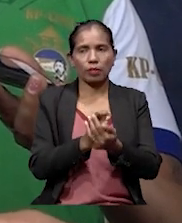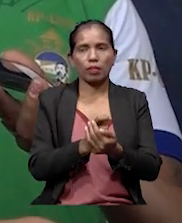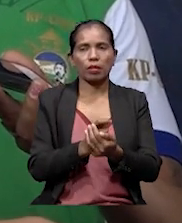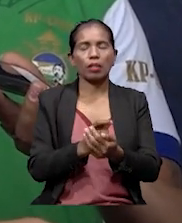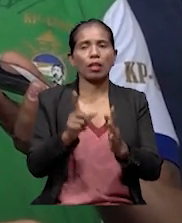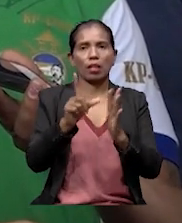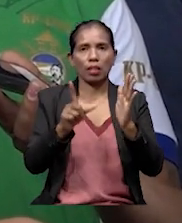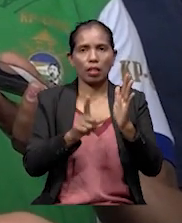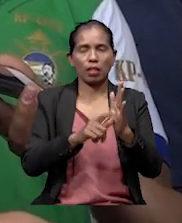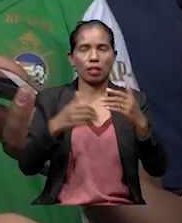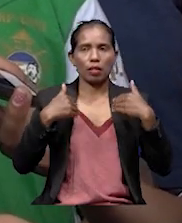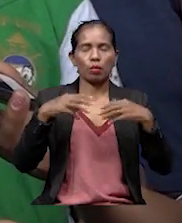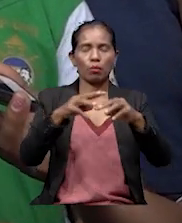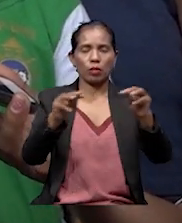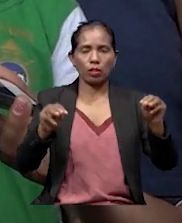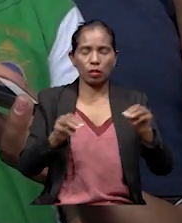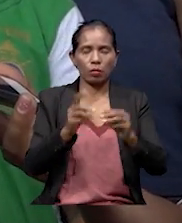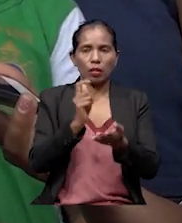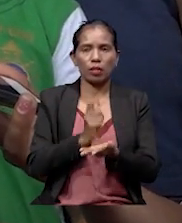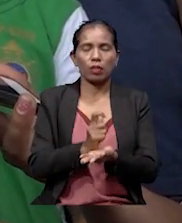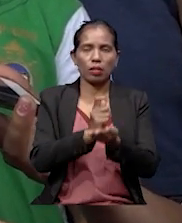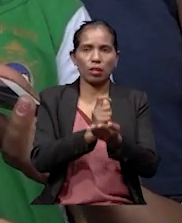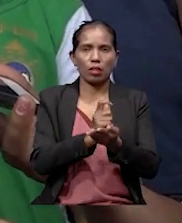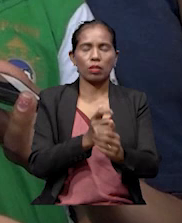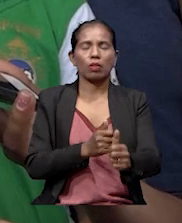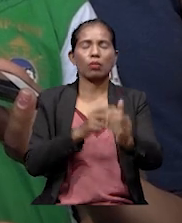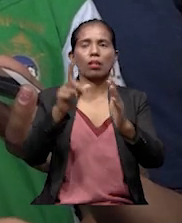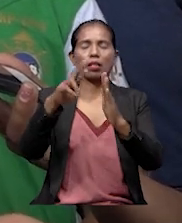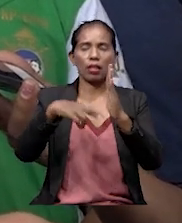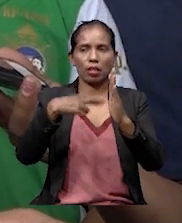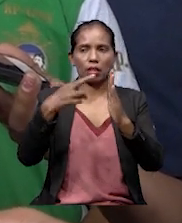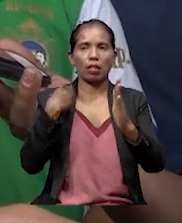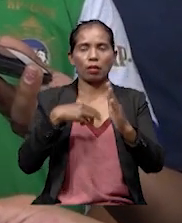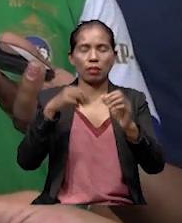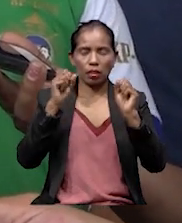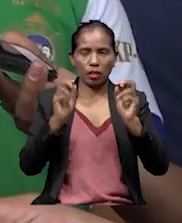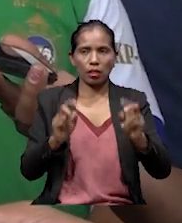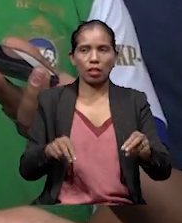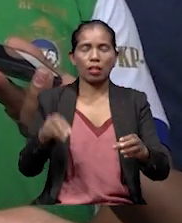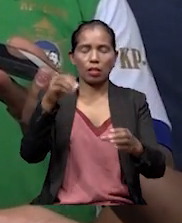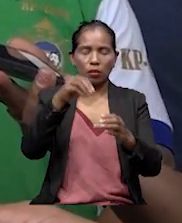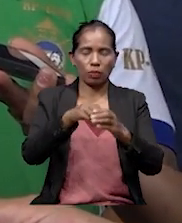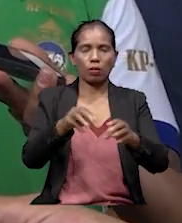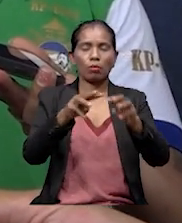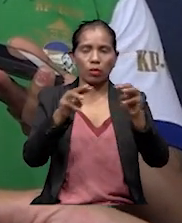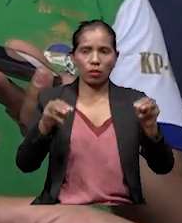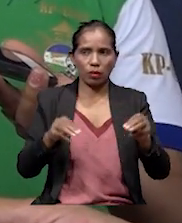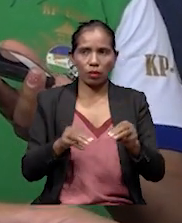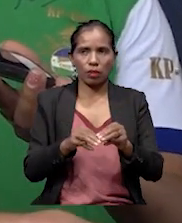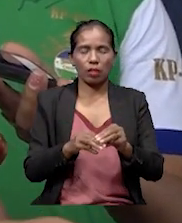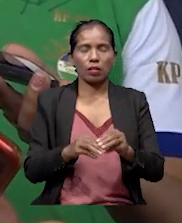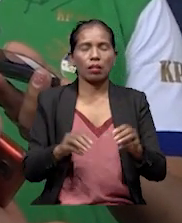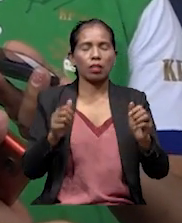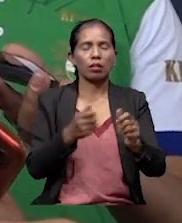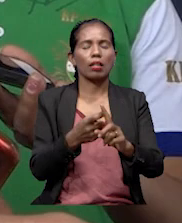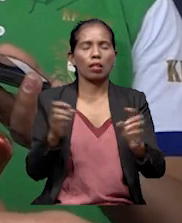criationa município de Atauru. Então, a tu cumprir regras, né? A mim tem que atar uma proporcional 100 por